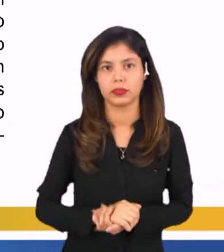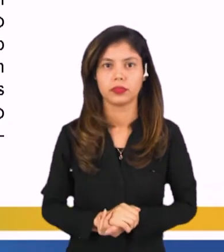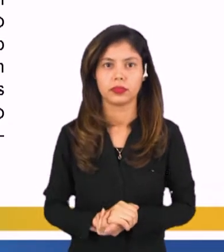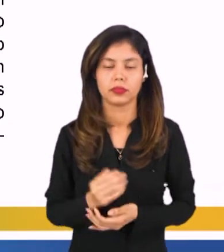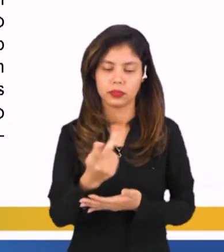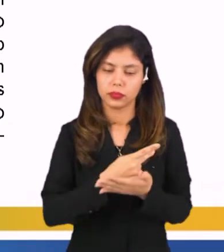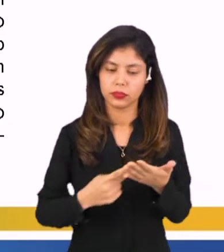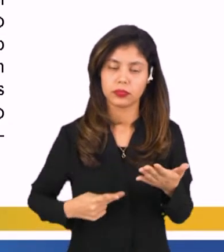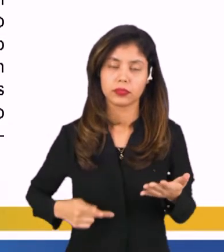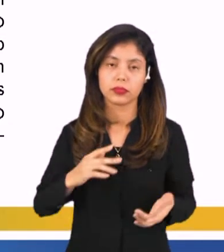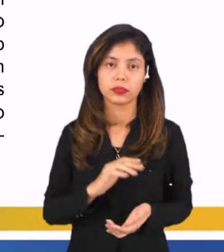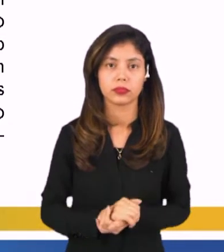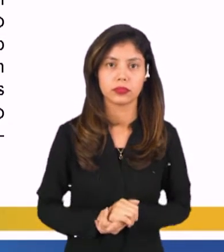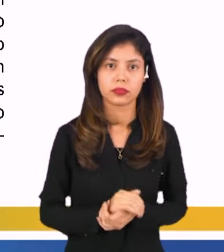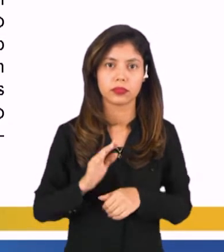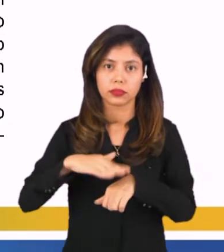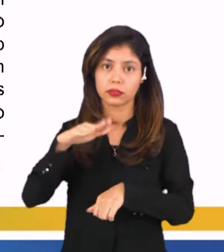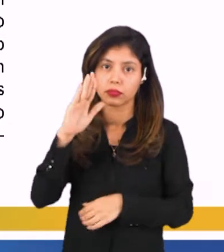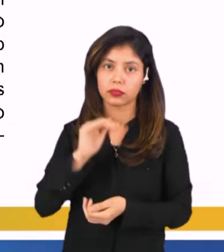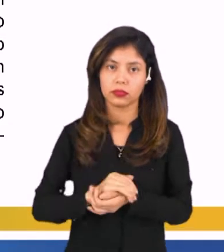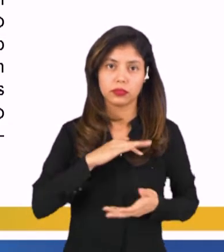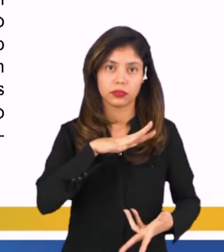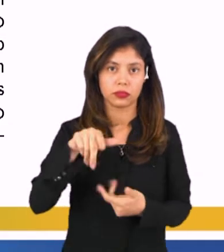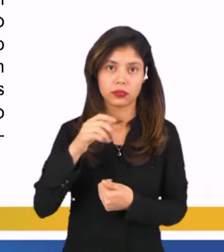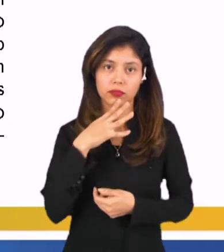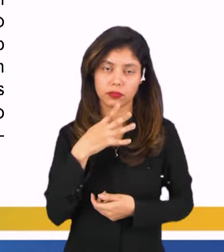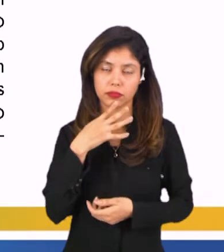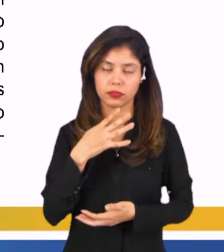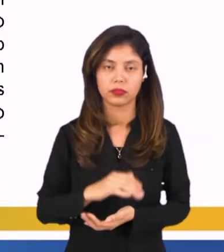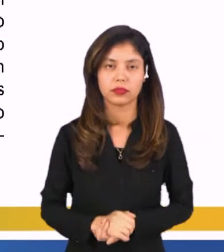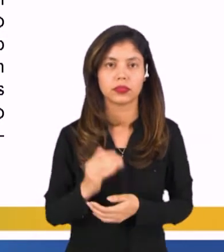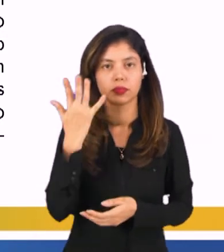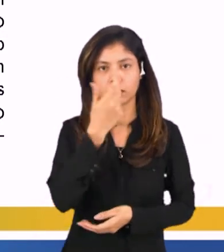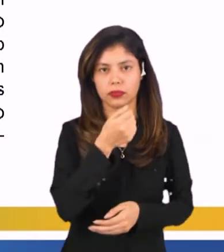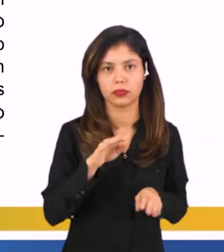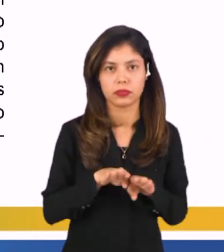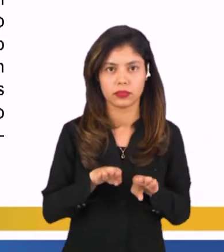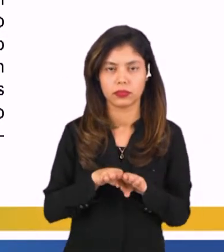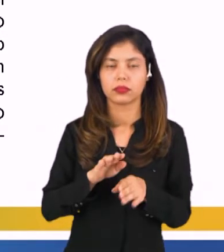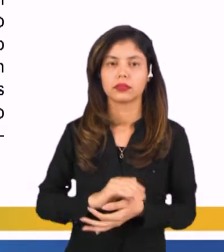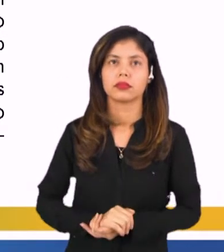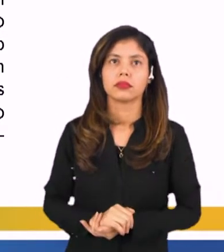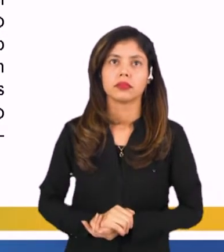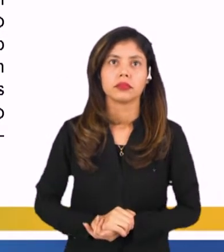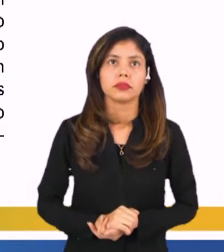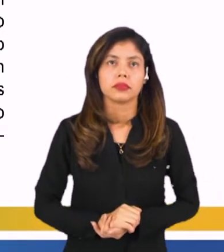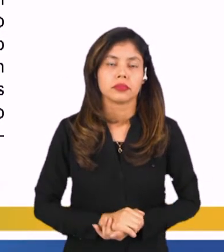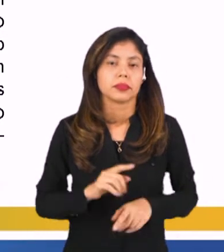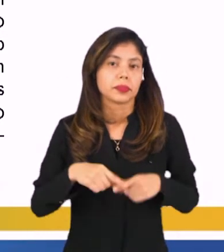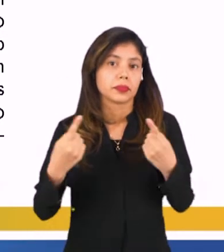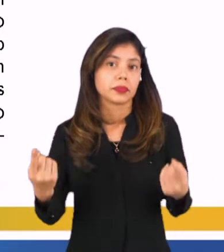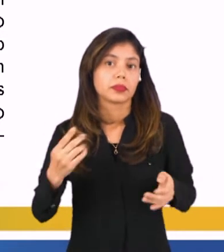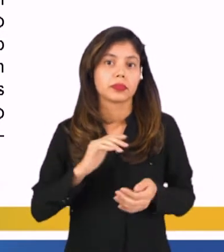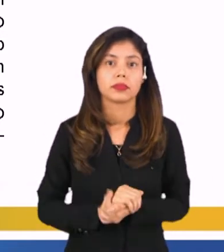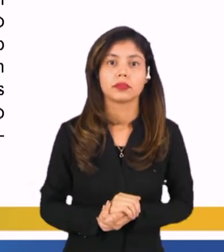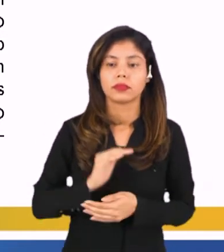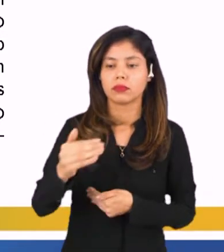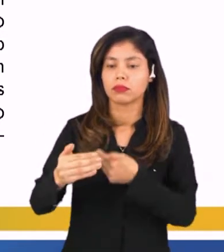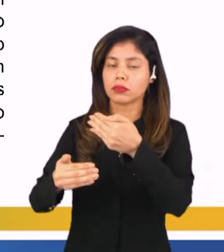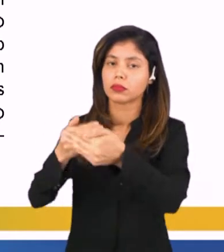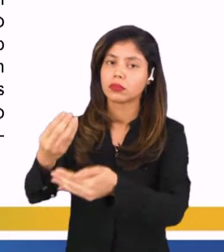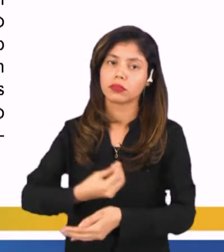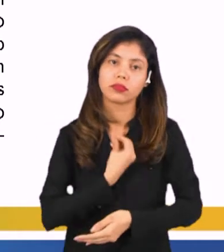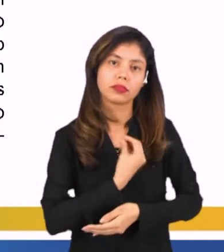dos poemas mais mundialmente conhecidos e muito bonitos, tá? Porém, ao longo da